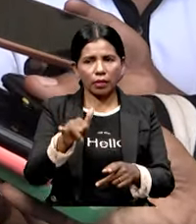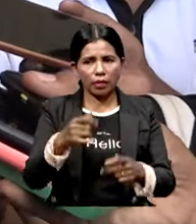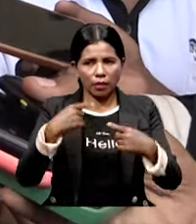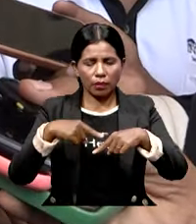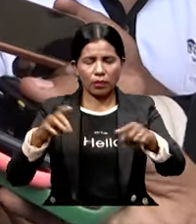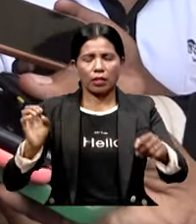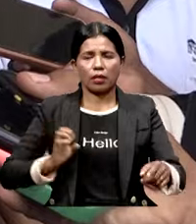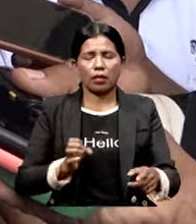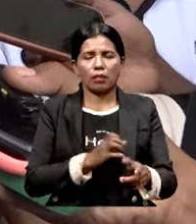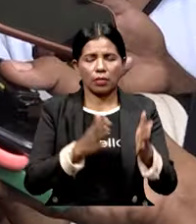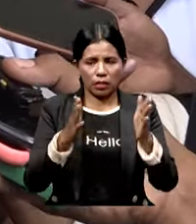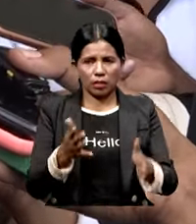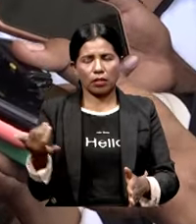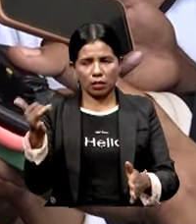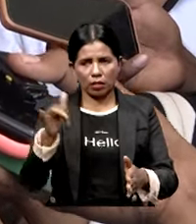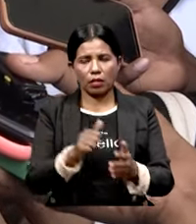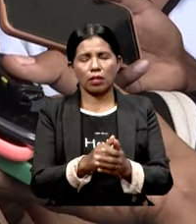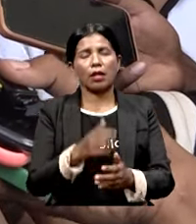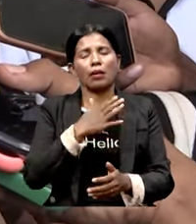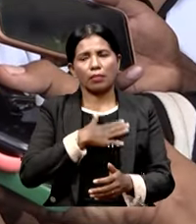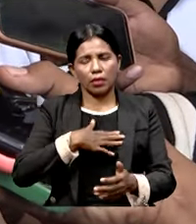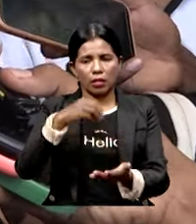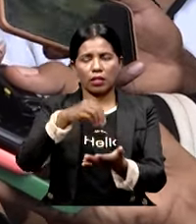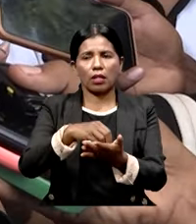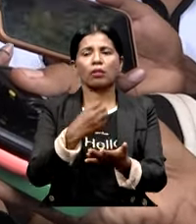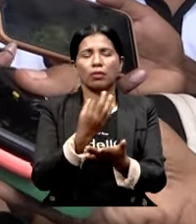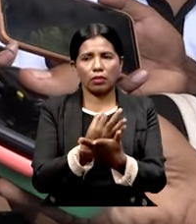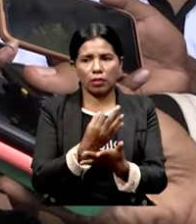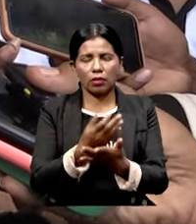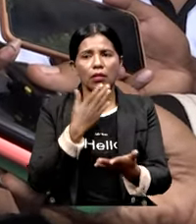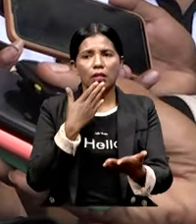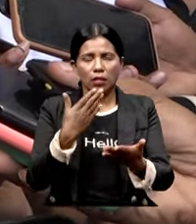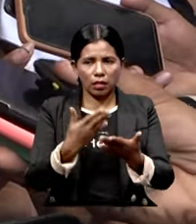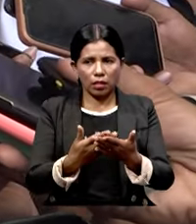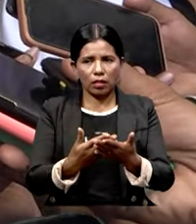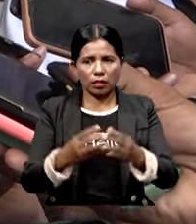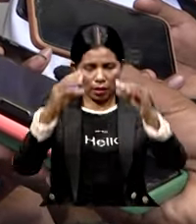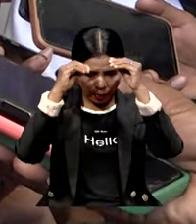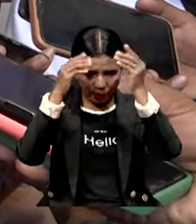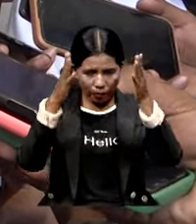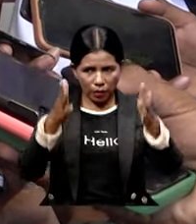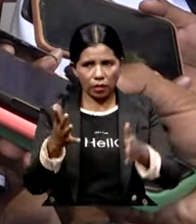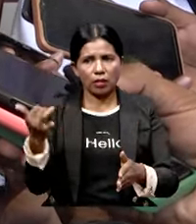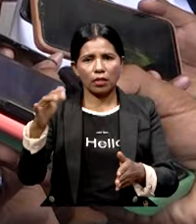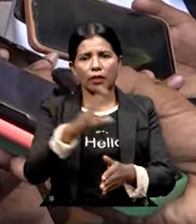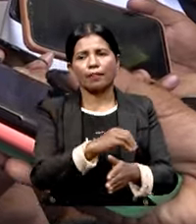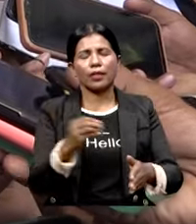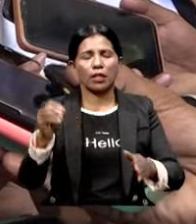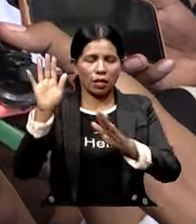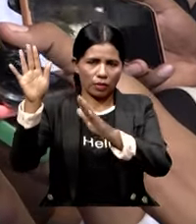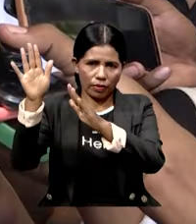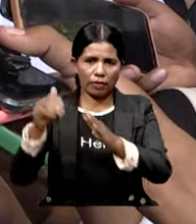a embaixada Ciremo. Então, por favor, tá ouçam dia Cleo, ba mestre Cira. Liliu Cira é